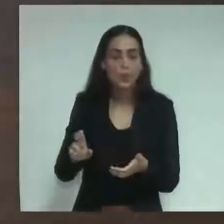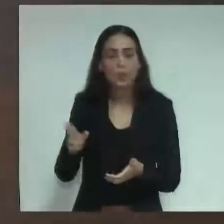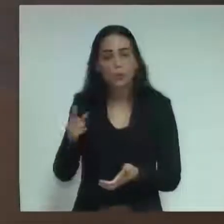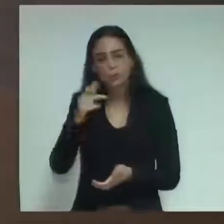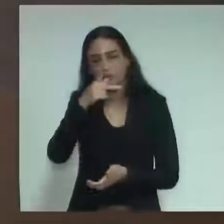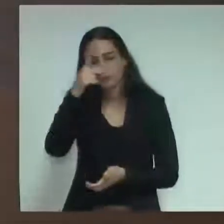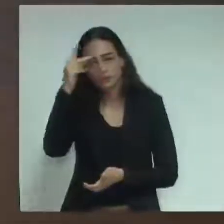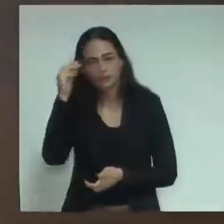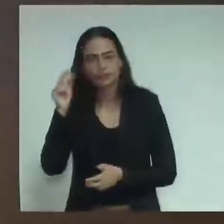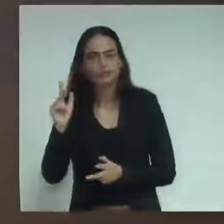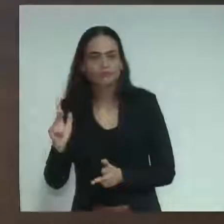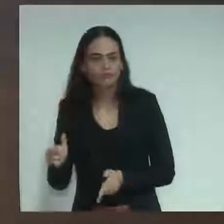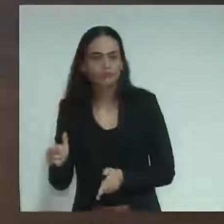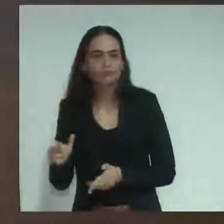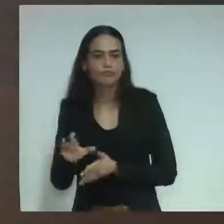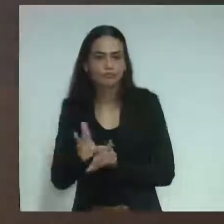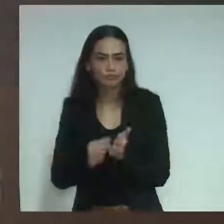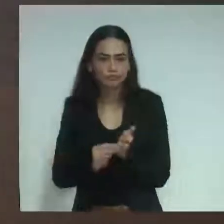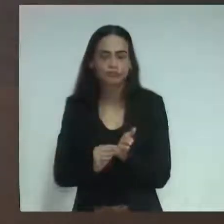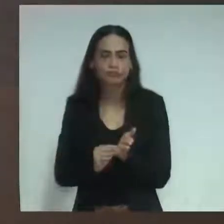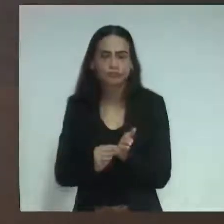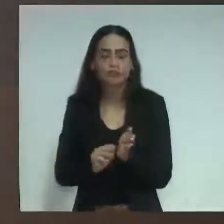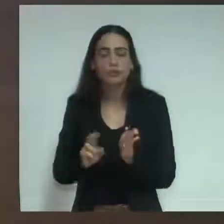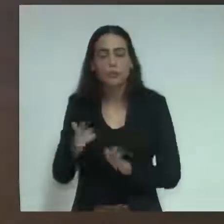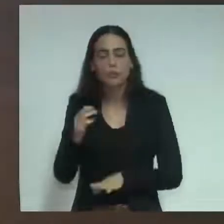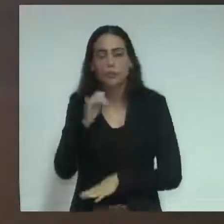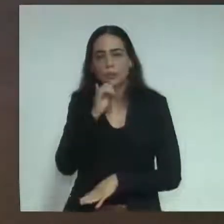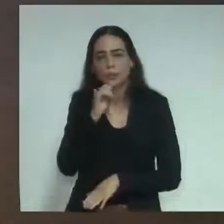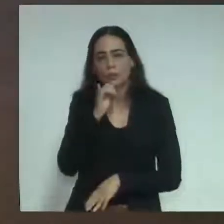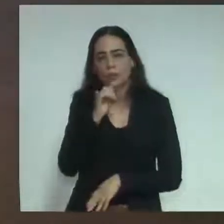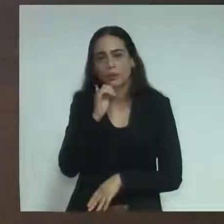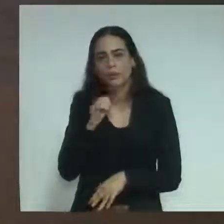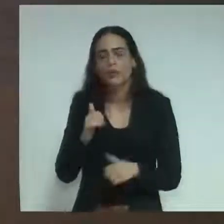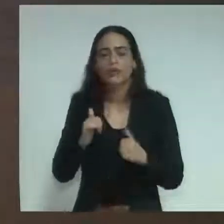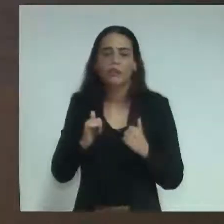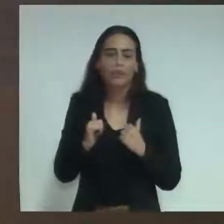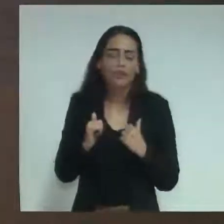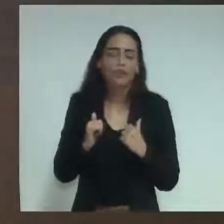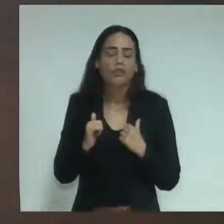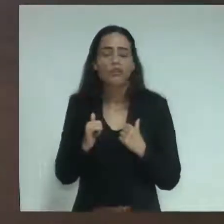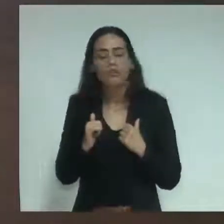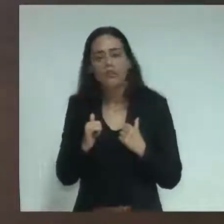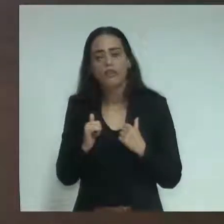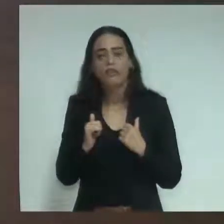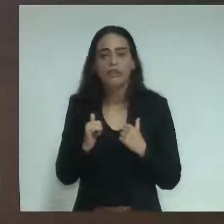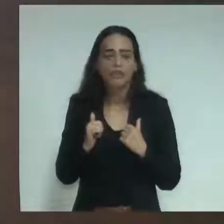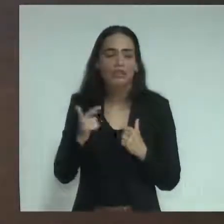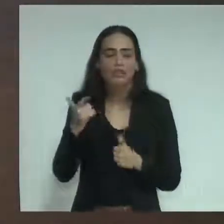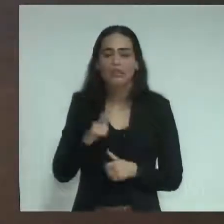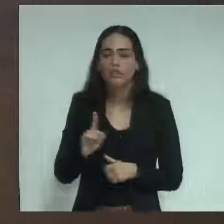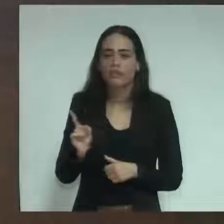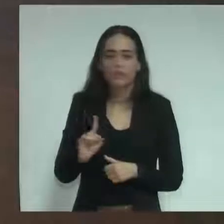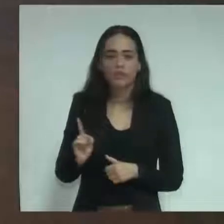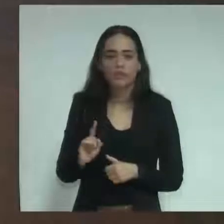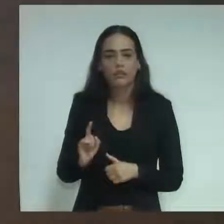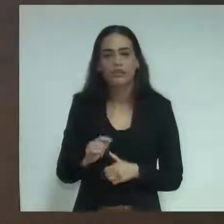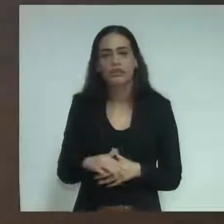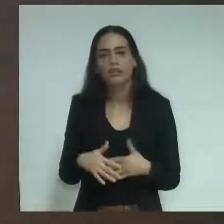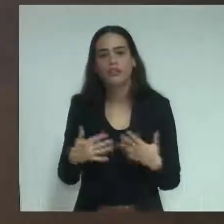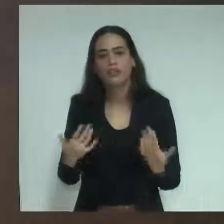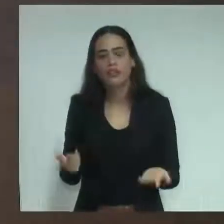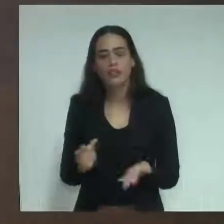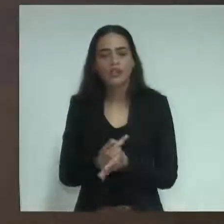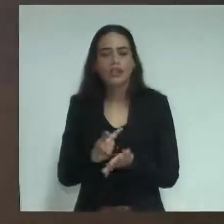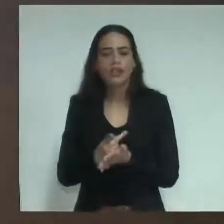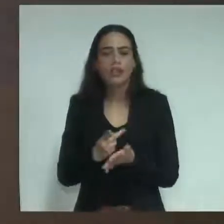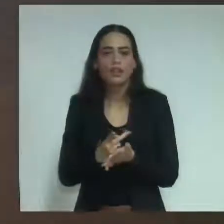prefeitos, ou a gente vai ficar na mesmice, lamentando aquilo que não foi bem feito, arrumando desculpa para não assumir os erros